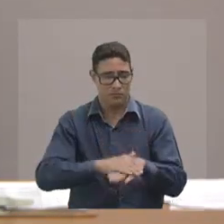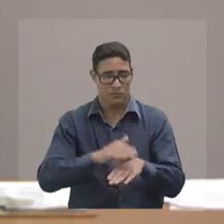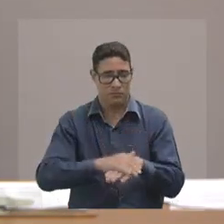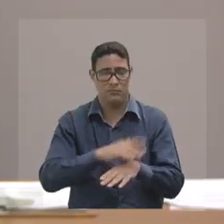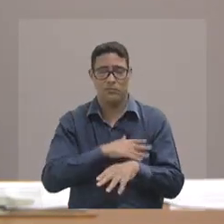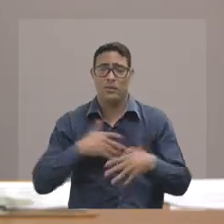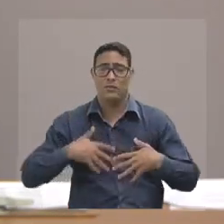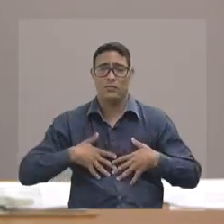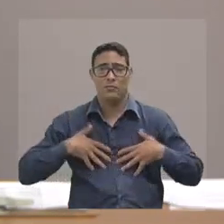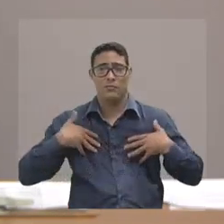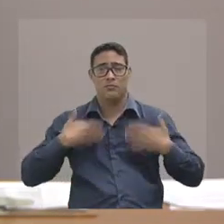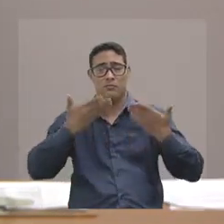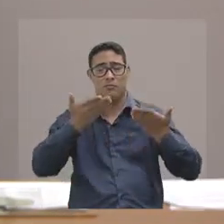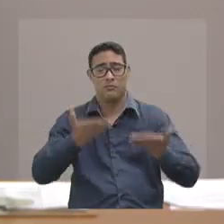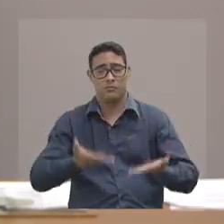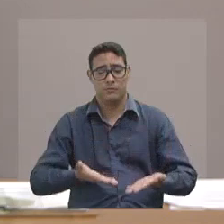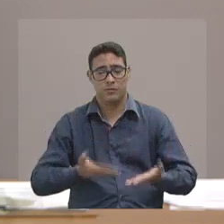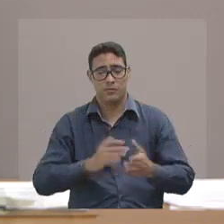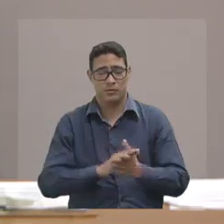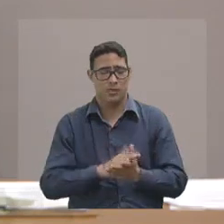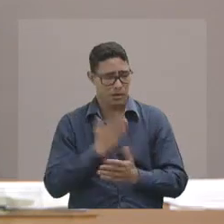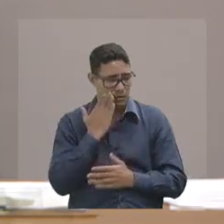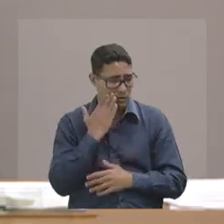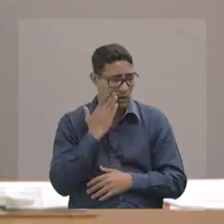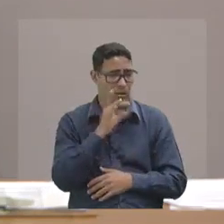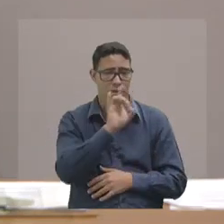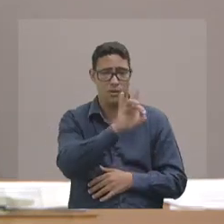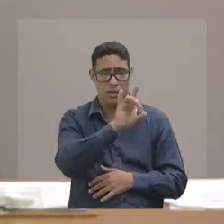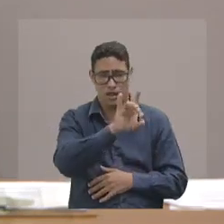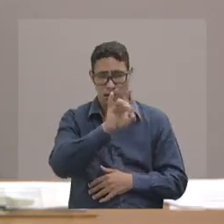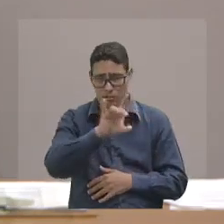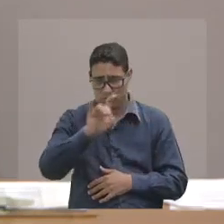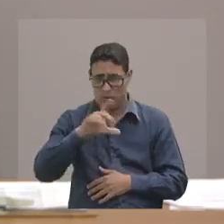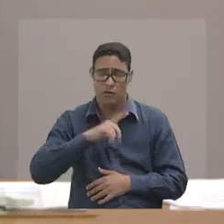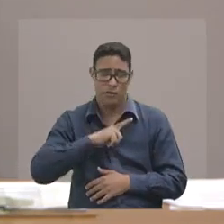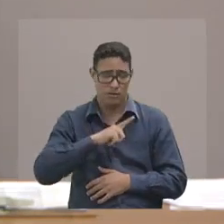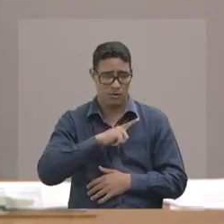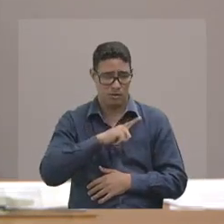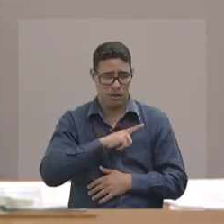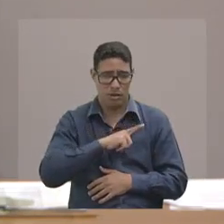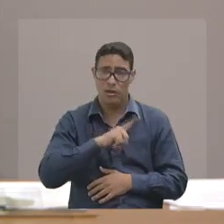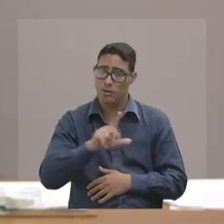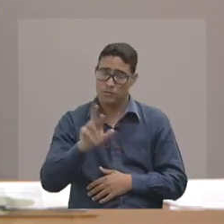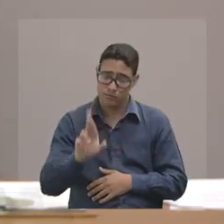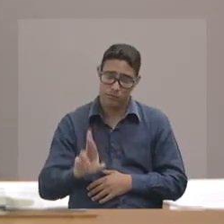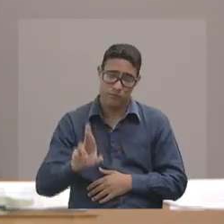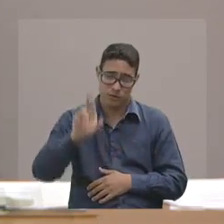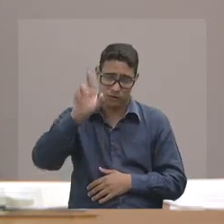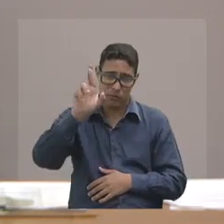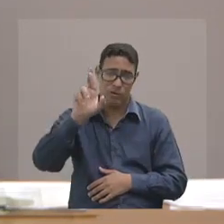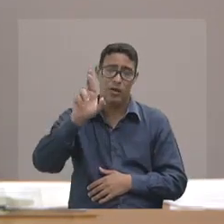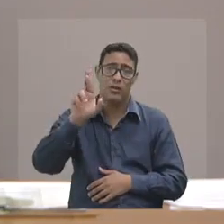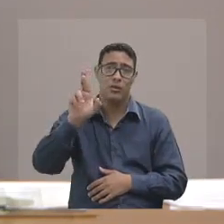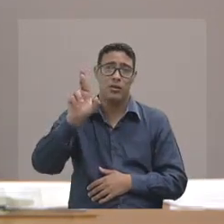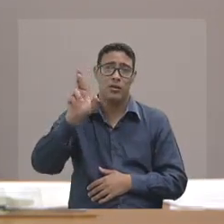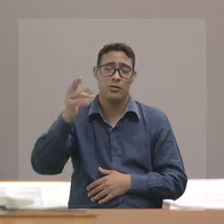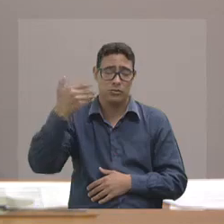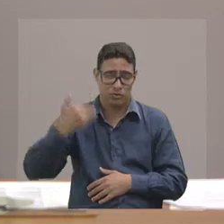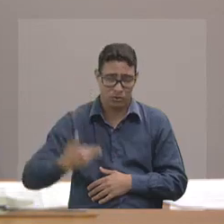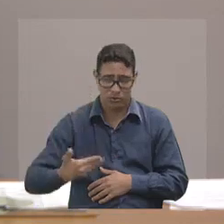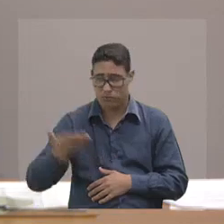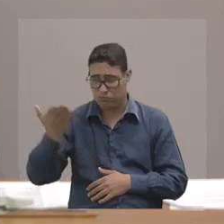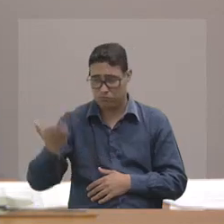vocês e eu sei o que cada um de vocês passam eu acho que é dever de todos nós aqui né Deputado Tito grande parte